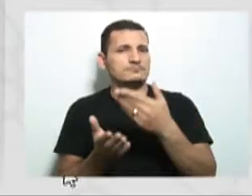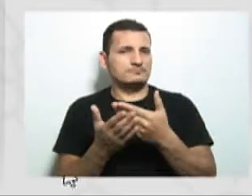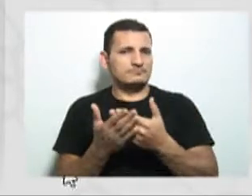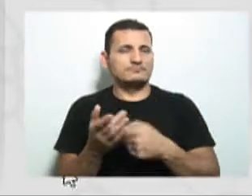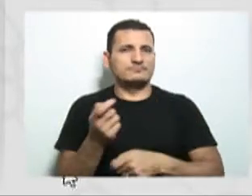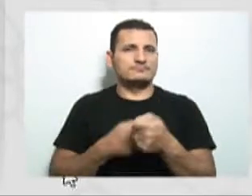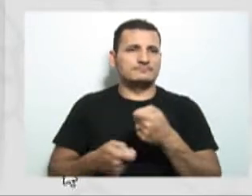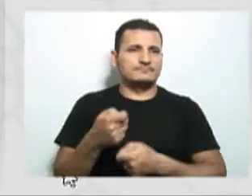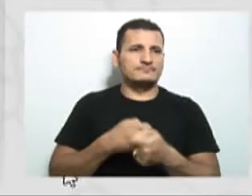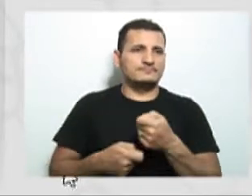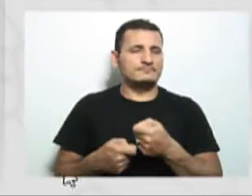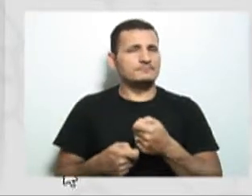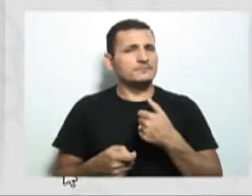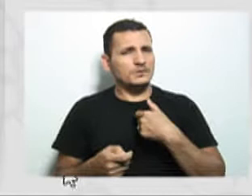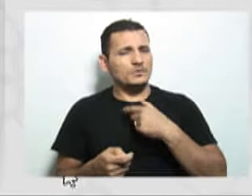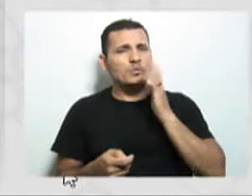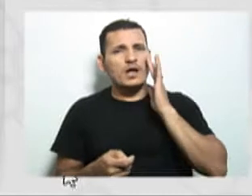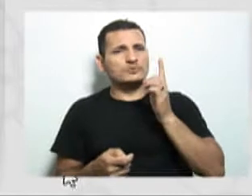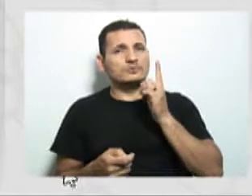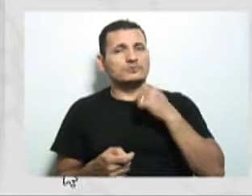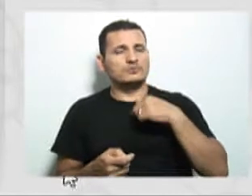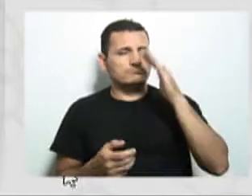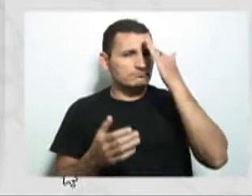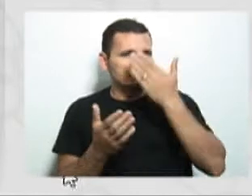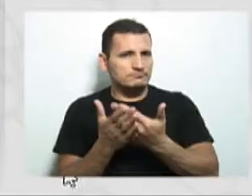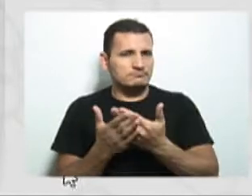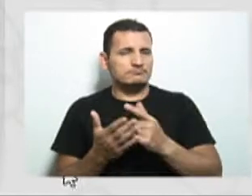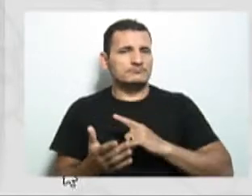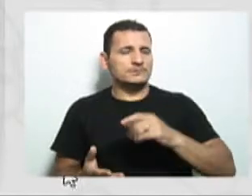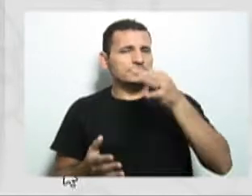negociar. Aliás, eu não acho, eu acredito, tenho certeza.